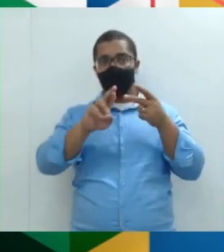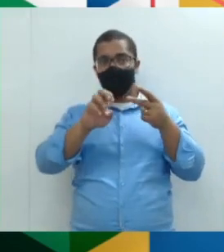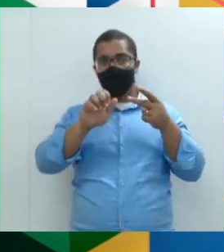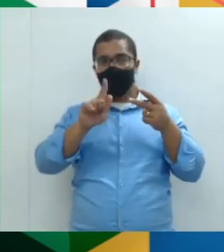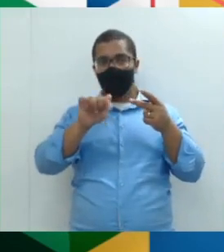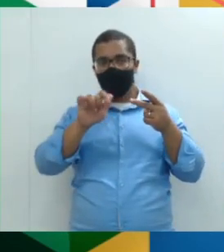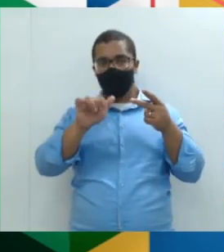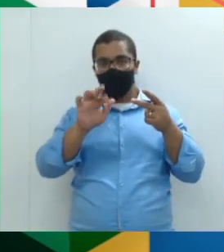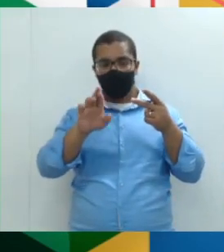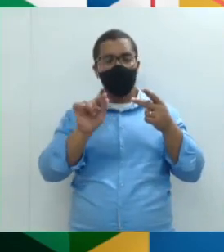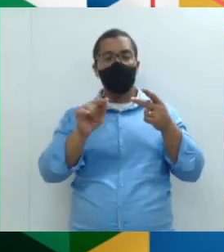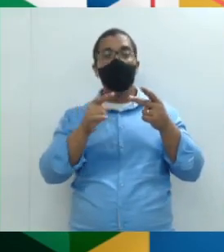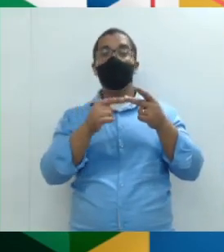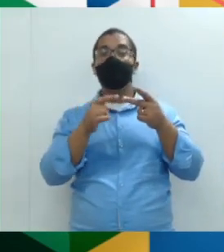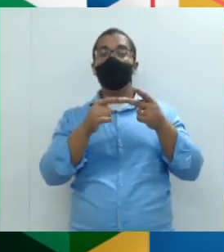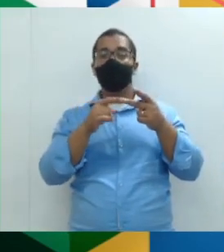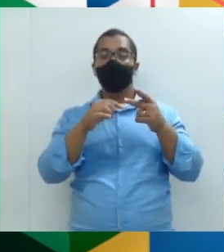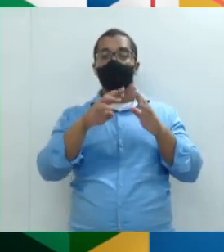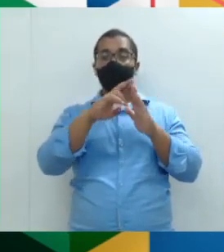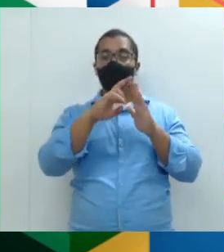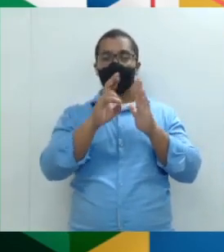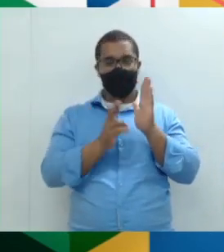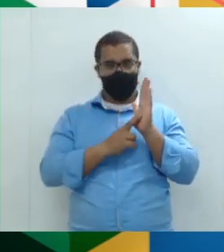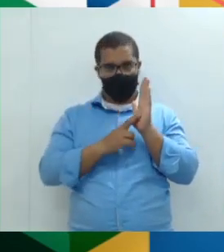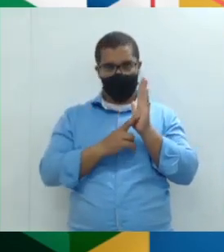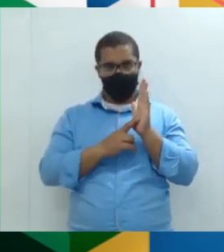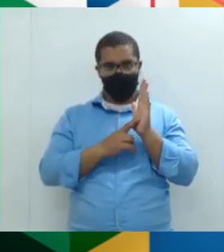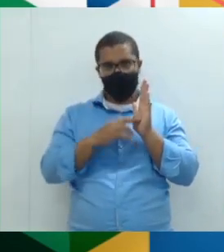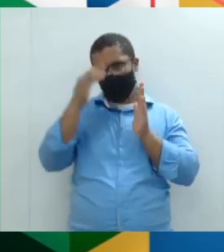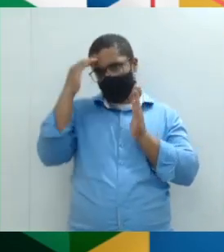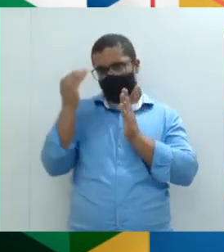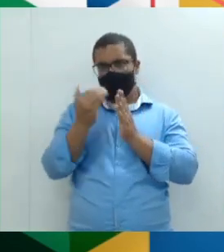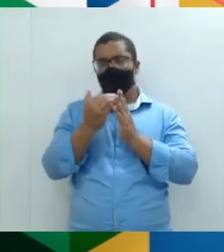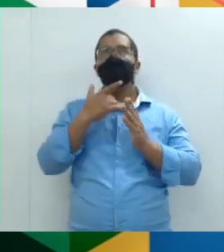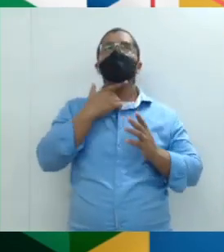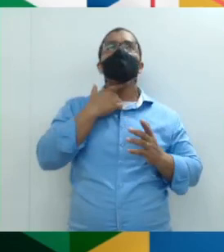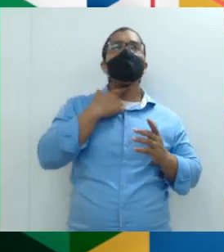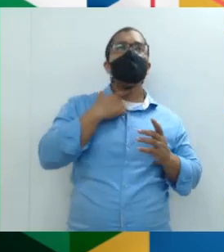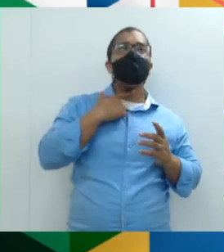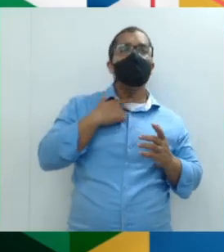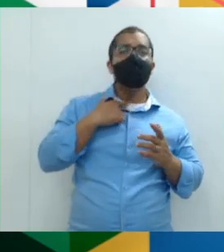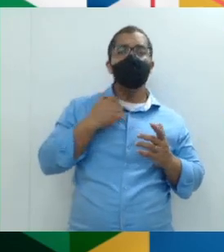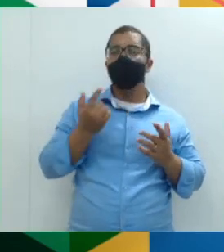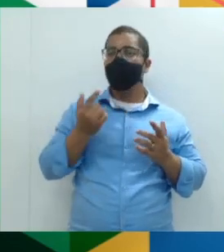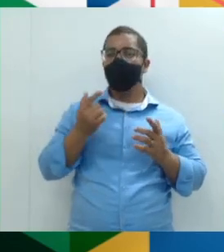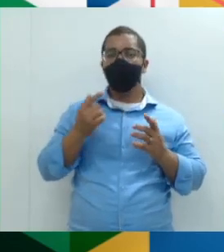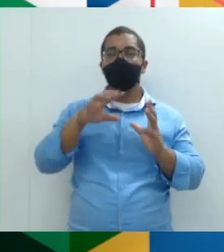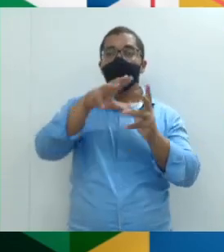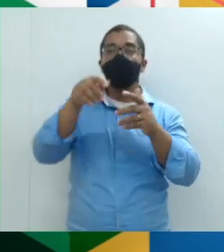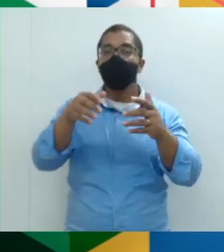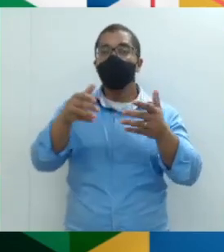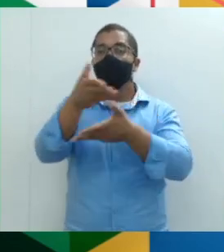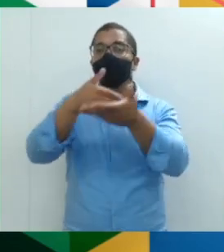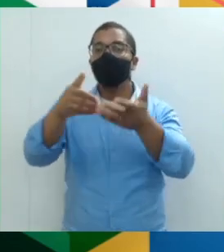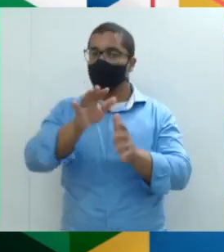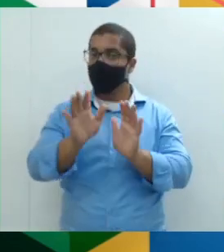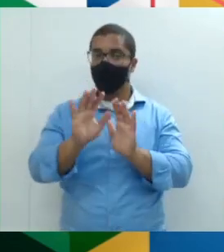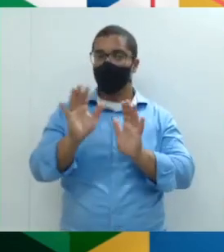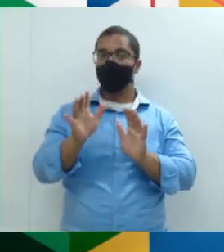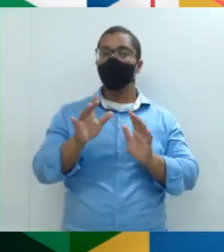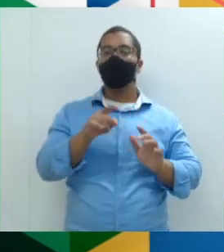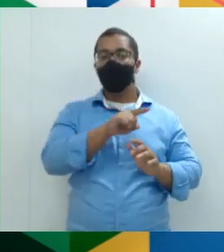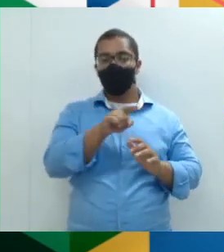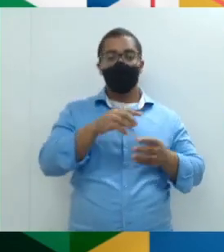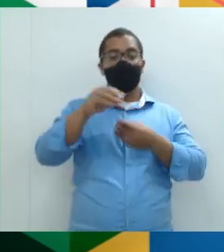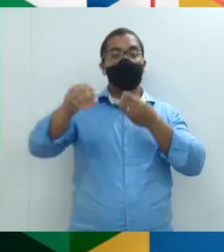regra, né? Vem de regular. Esse clero daí, ele não está muito afim dessa vida profana, vamos chamar assim, essa vida mundana. E aí, consequentemente, são aqueles que não